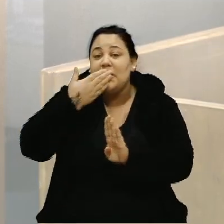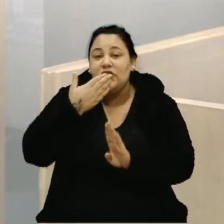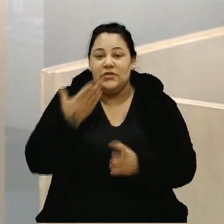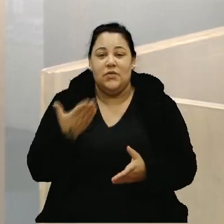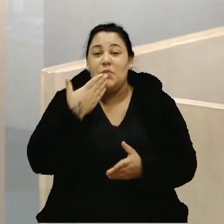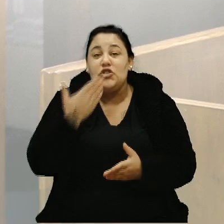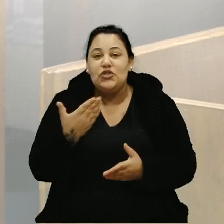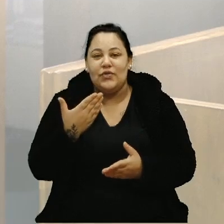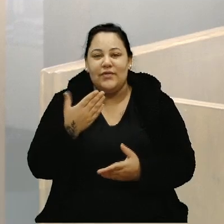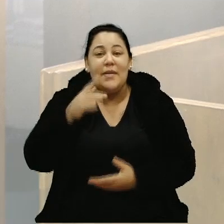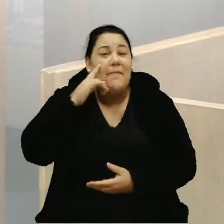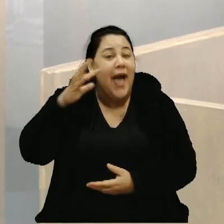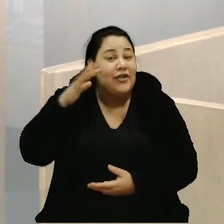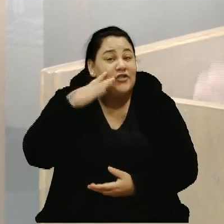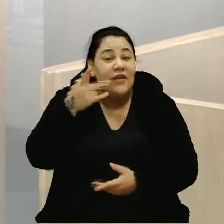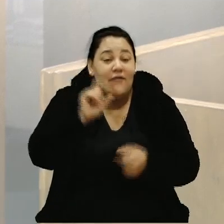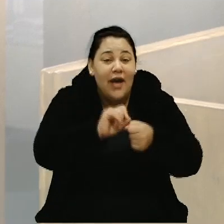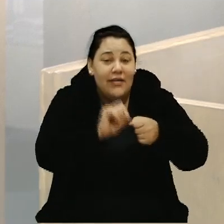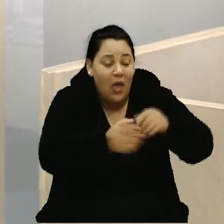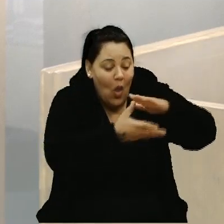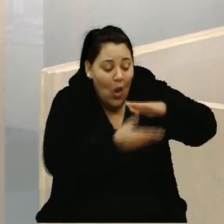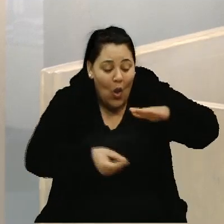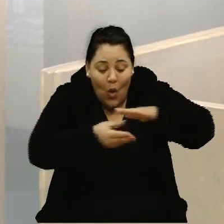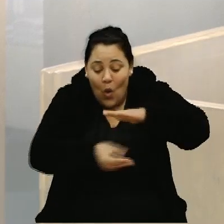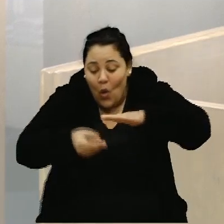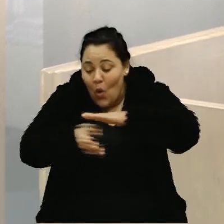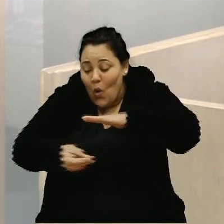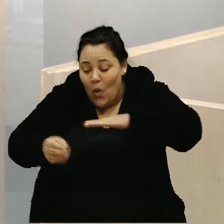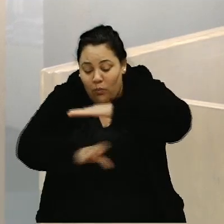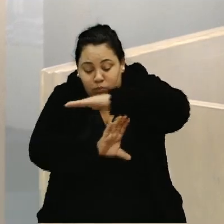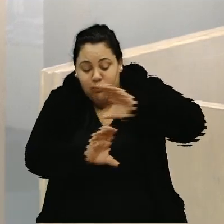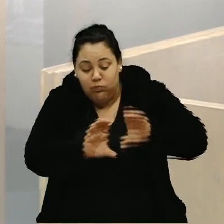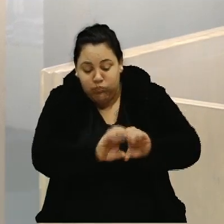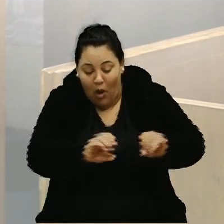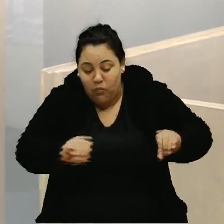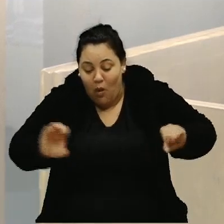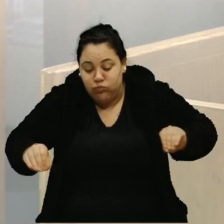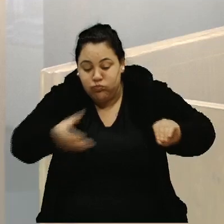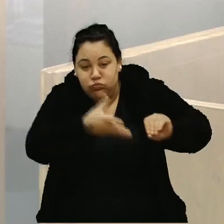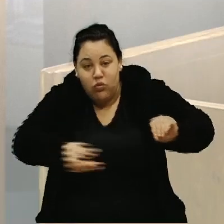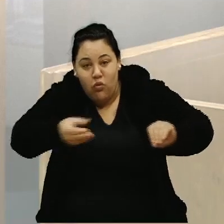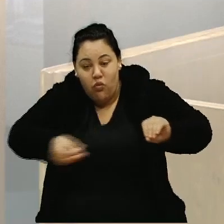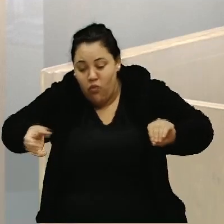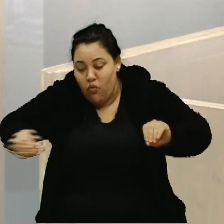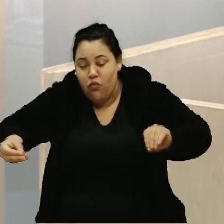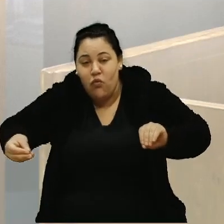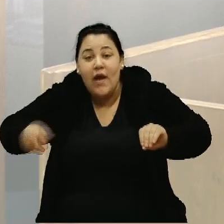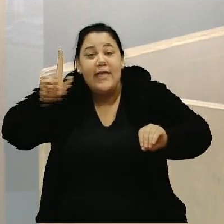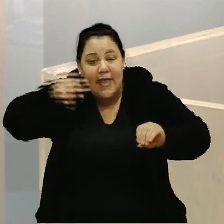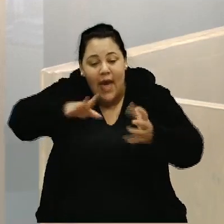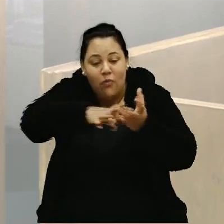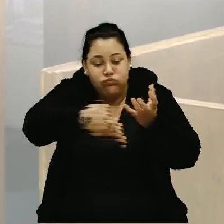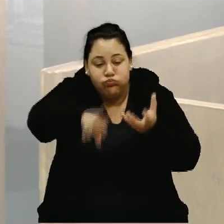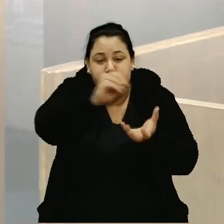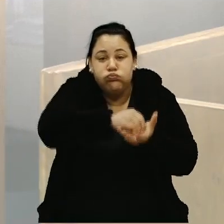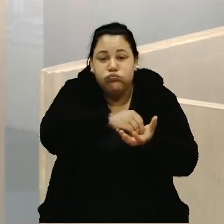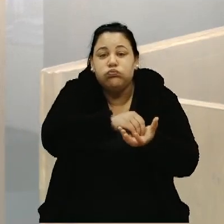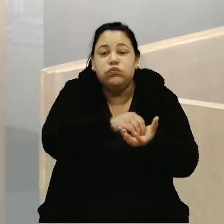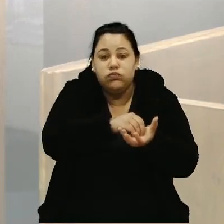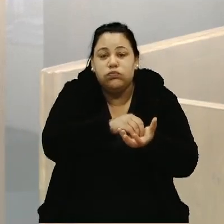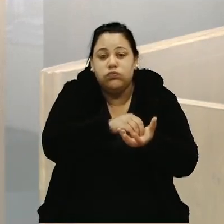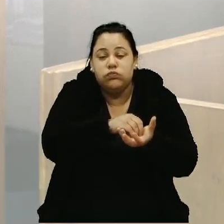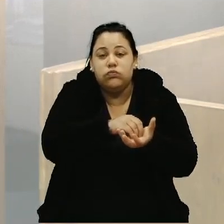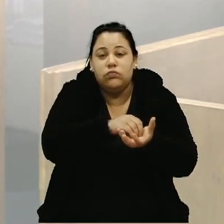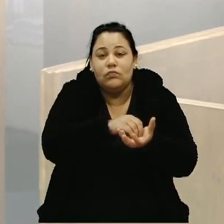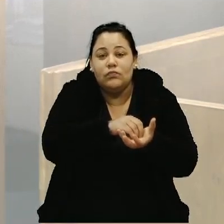drenagem. A drenagem que é com o SAMAI, que tem que estar esperando as outras 2 empresas